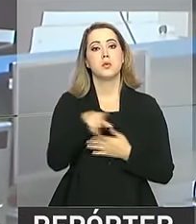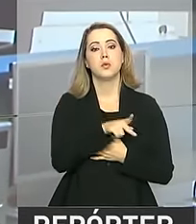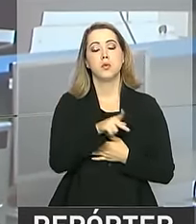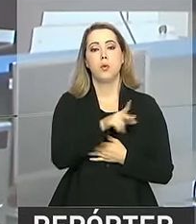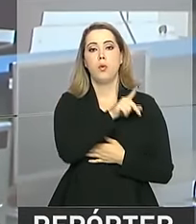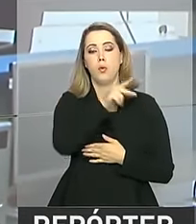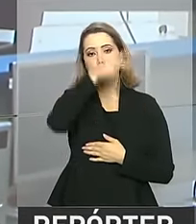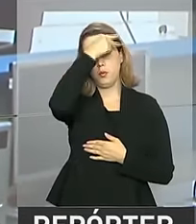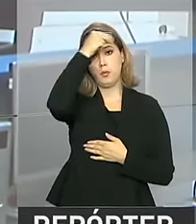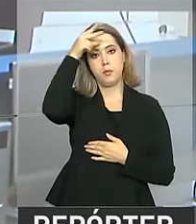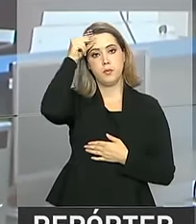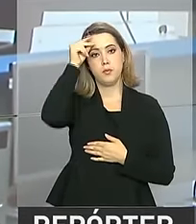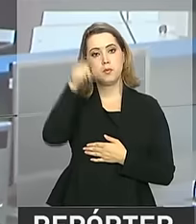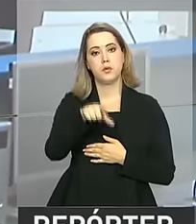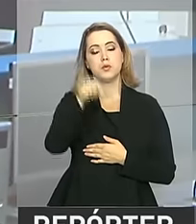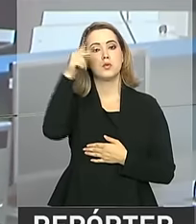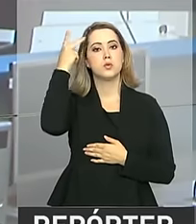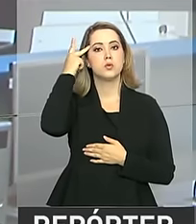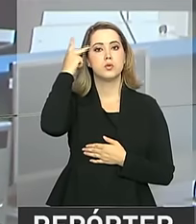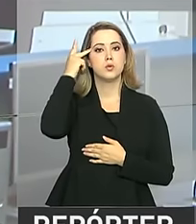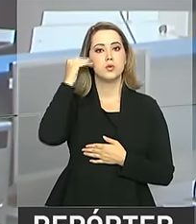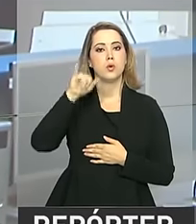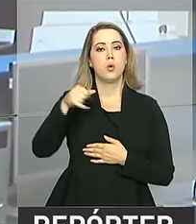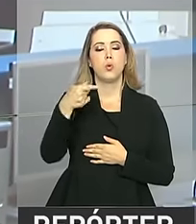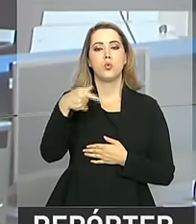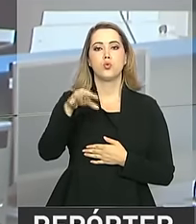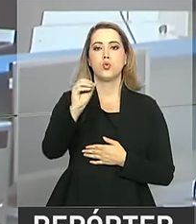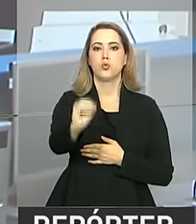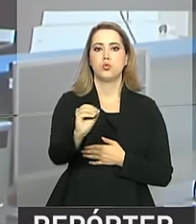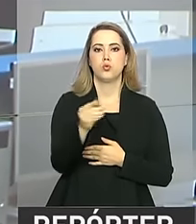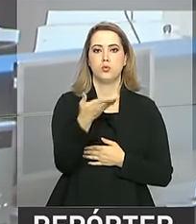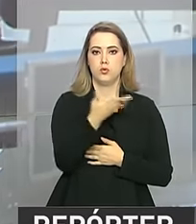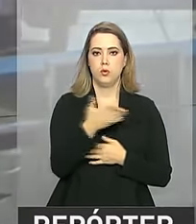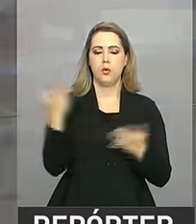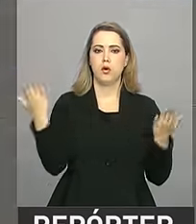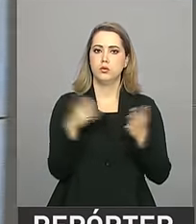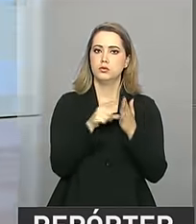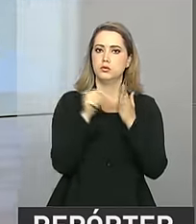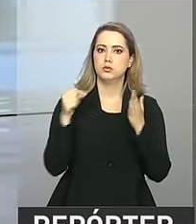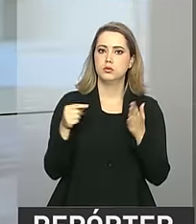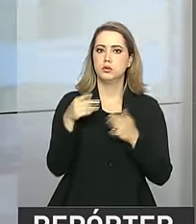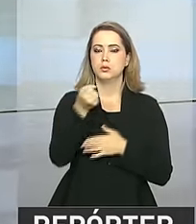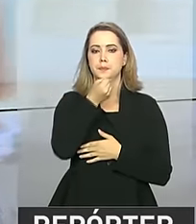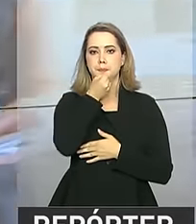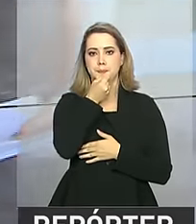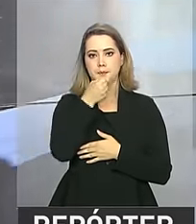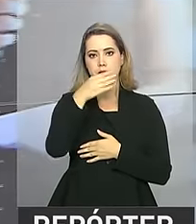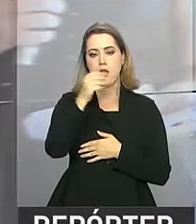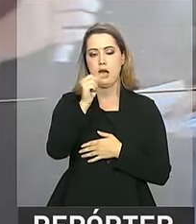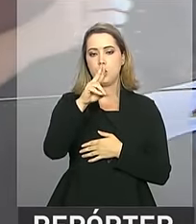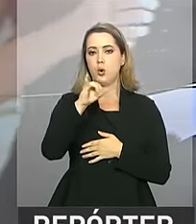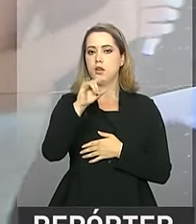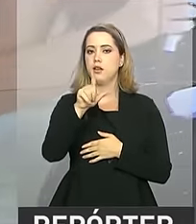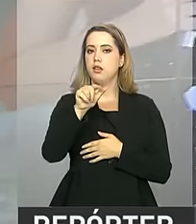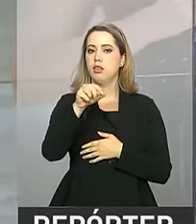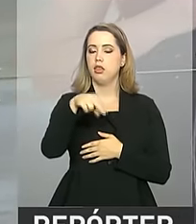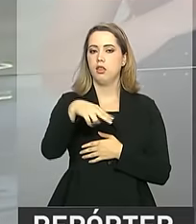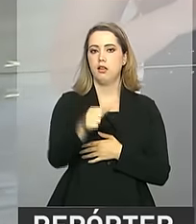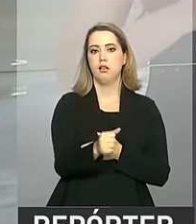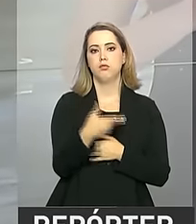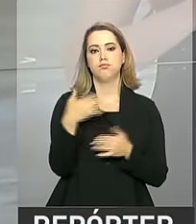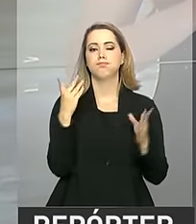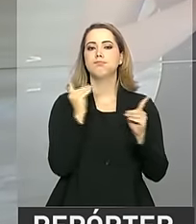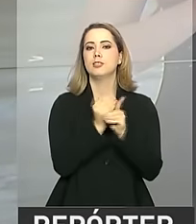pouco o prefeito eleito da cidade de São Paulo, João Dória Júnior. Ao vivo do Palácio do Planalto, a repórter Carolina Becker tem as informações sobre